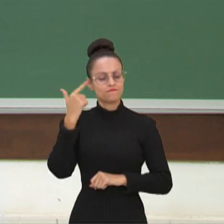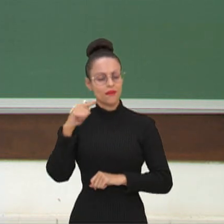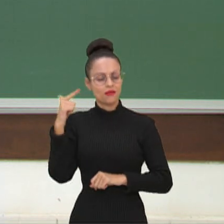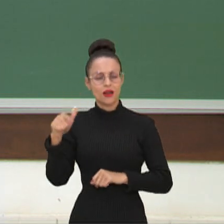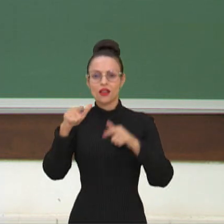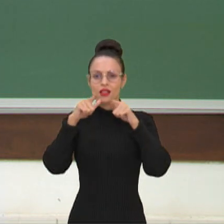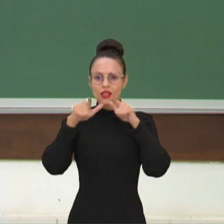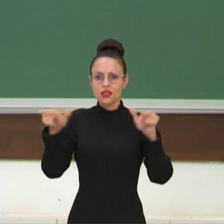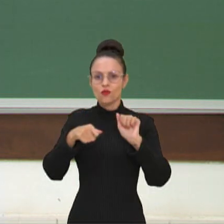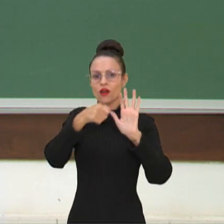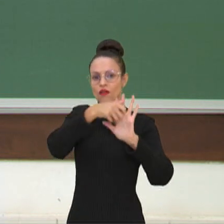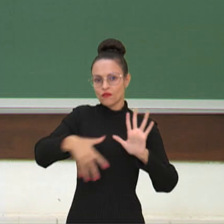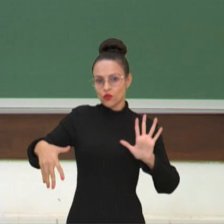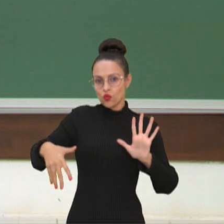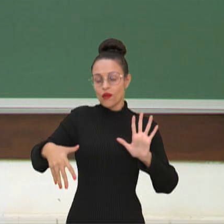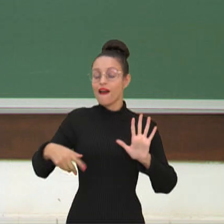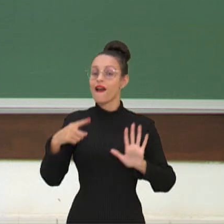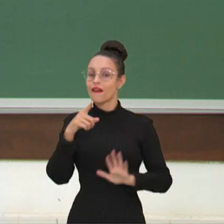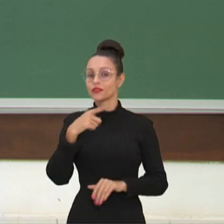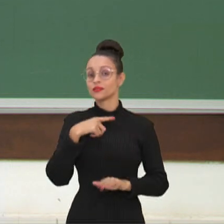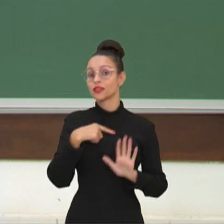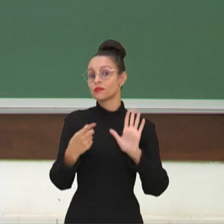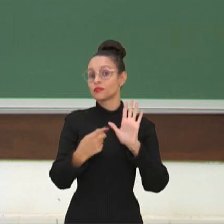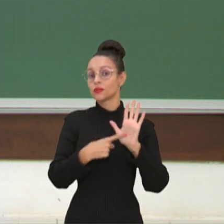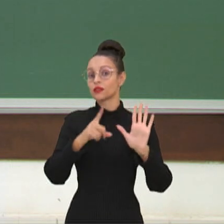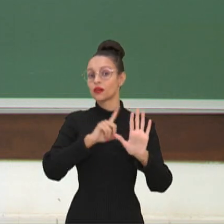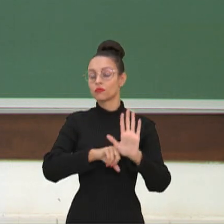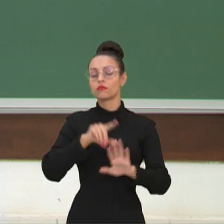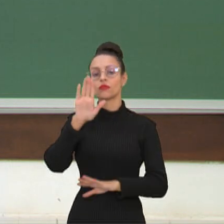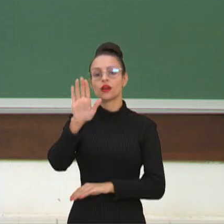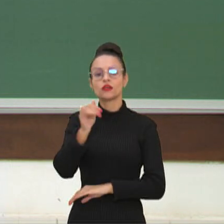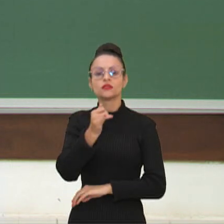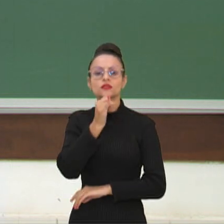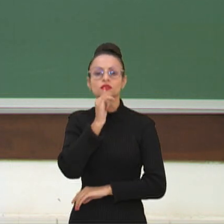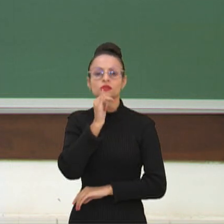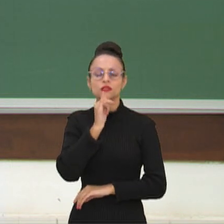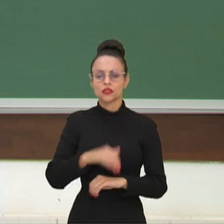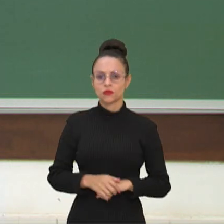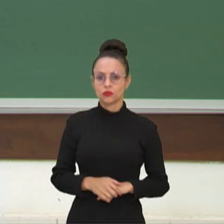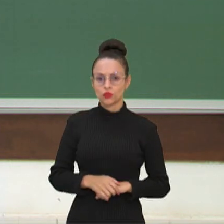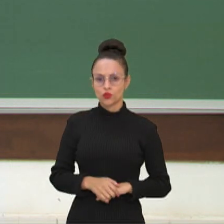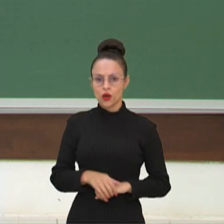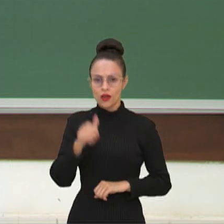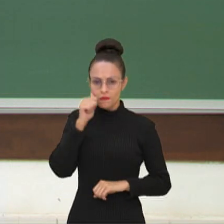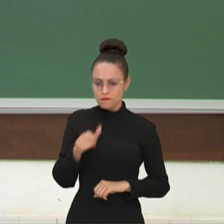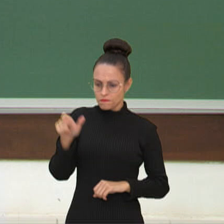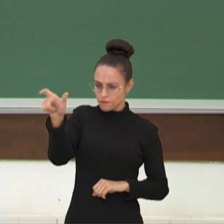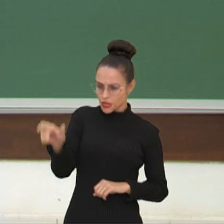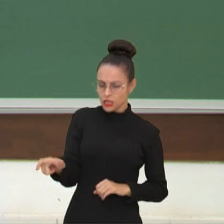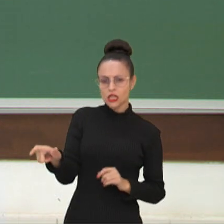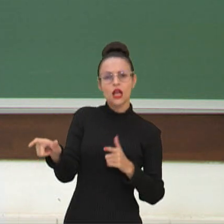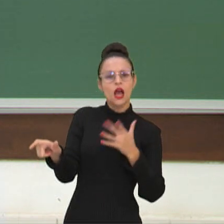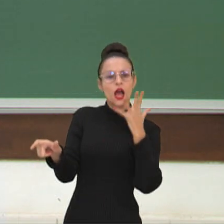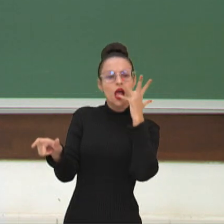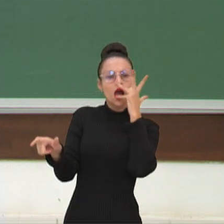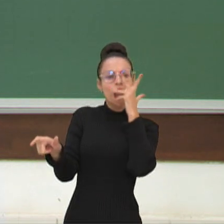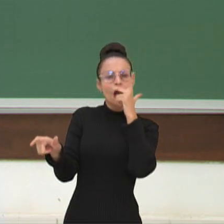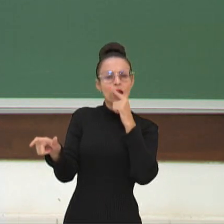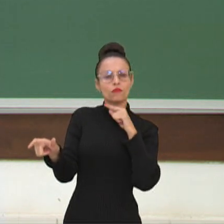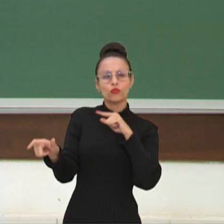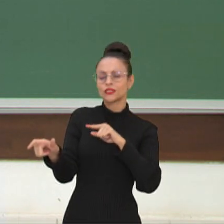importante a questão do tempo num conto, né? Por quê? Porque se perguntasse para vocês, vamos supor que caísse